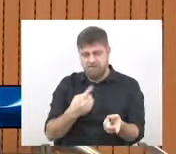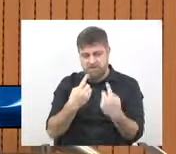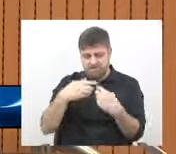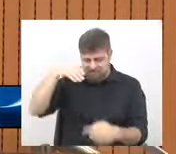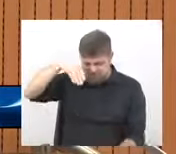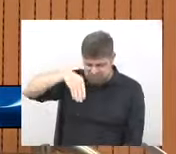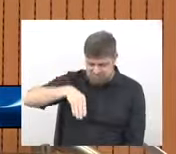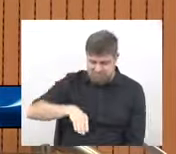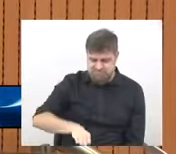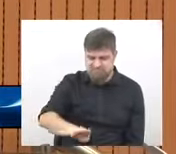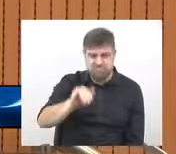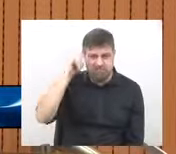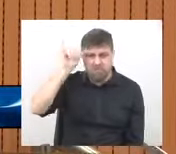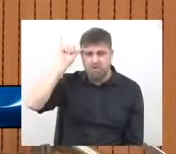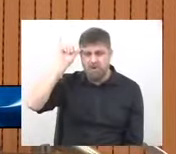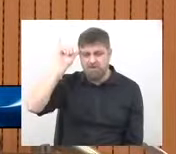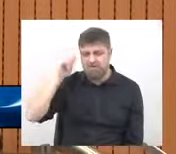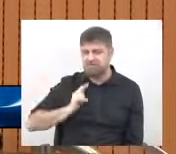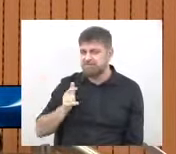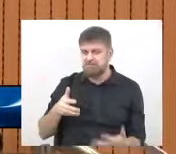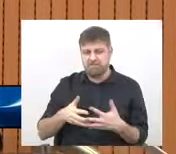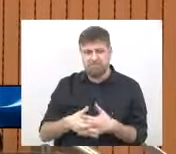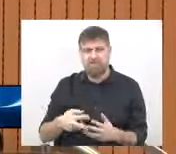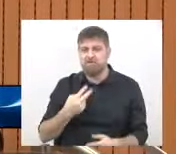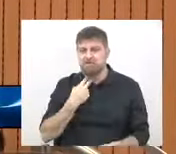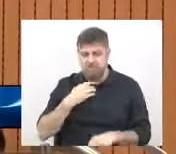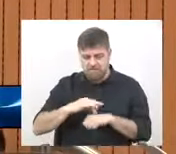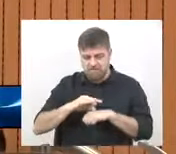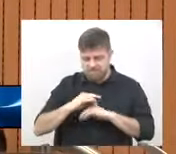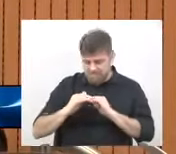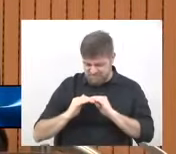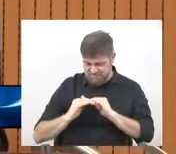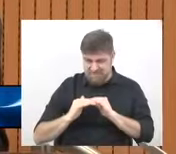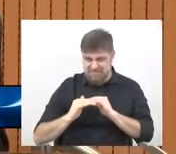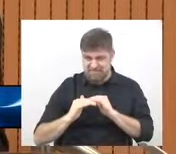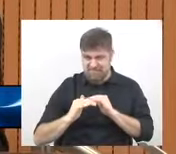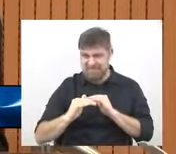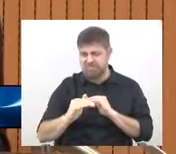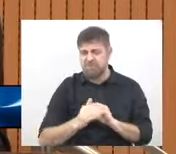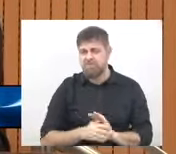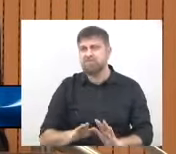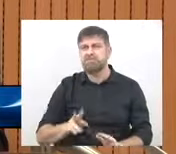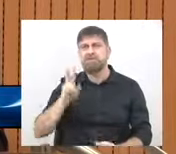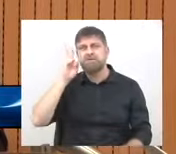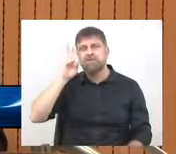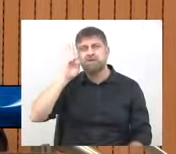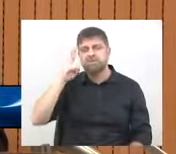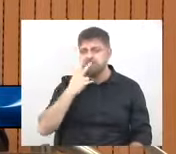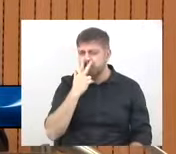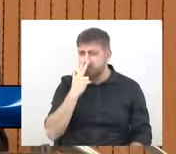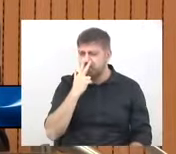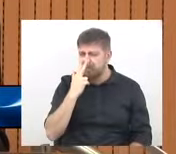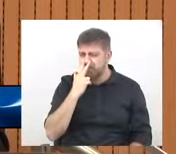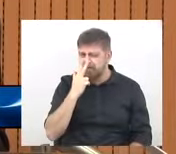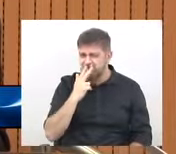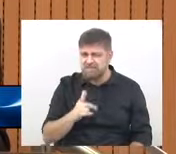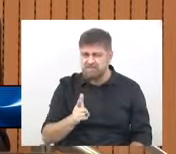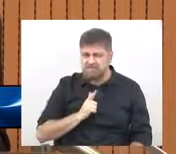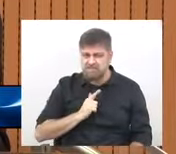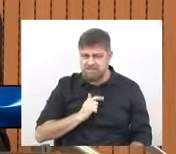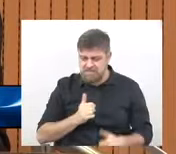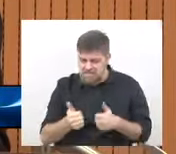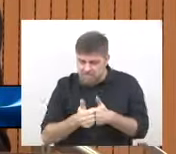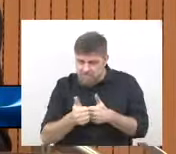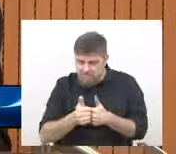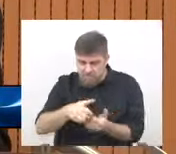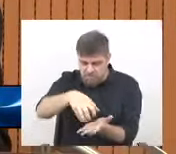naquela situação que está. E o asfalto que foi feito ali, se não me falha a memória, parece que é a Mamed Hussein, de frente ali o